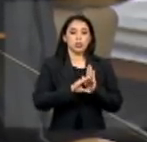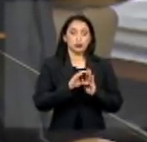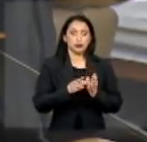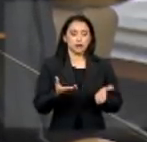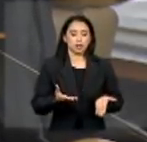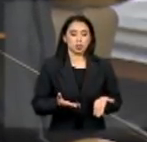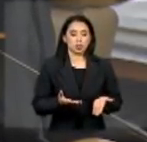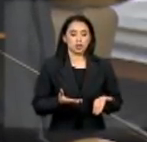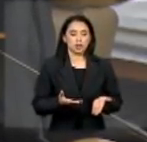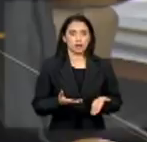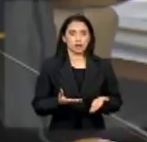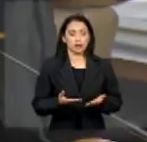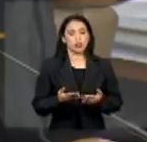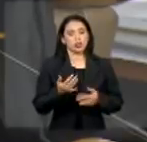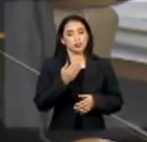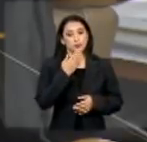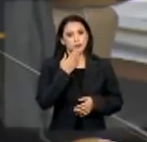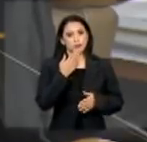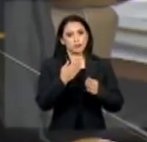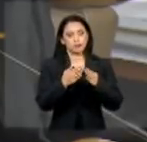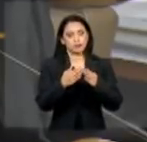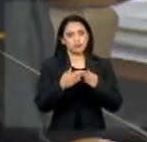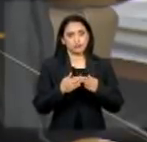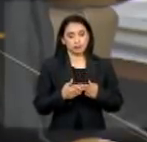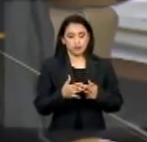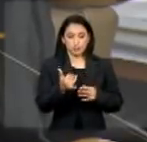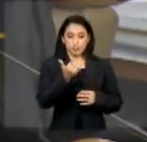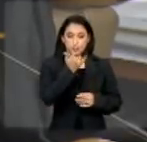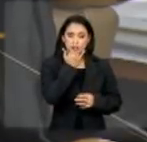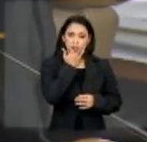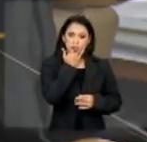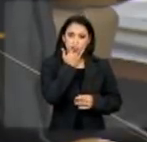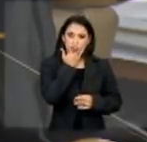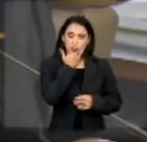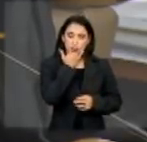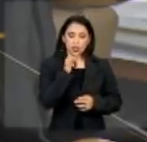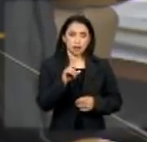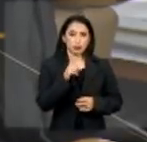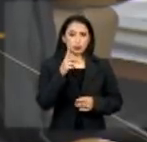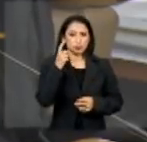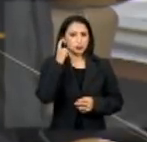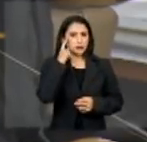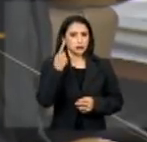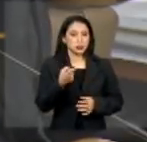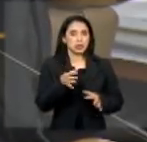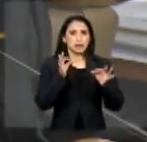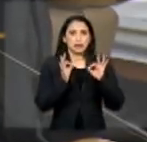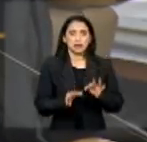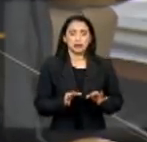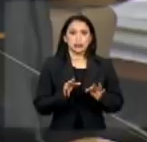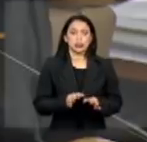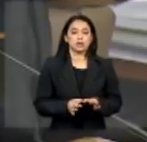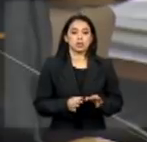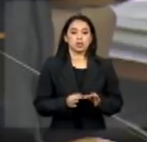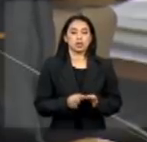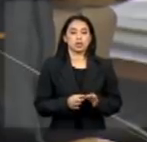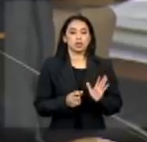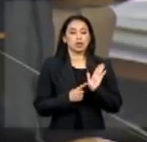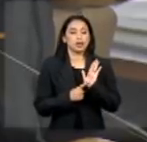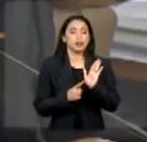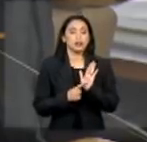com a devida vênia não me parecem precisas observações que atribuem à contou a